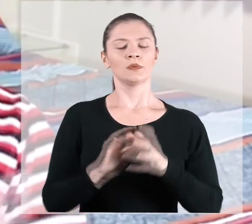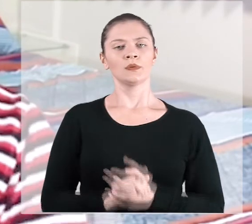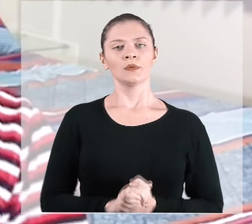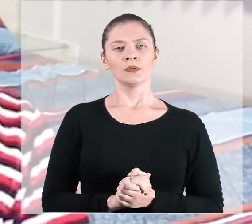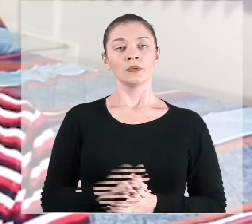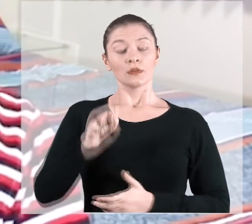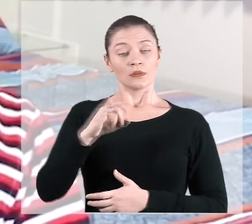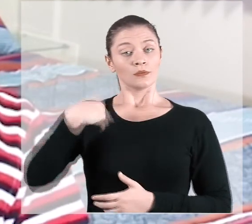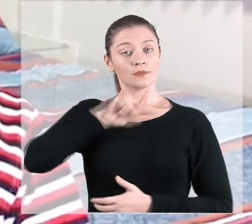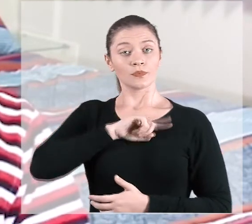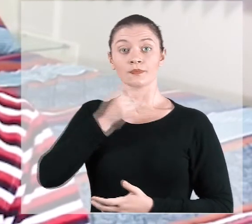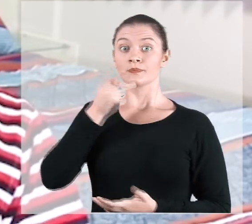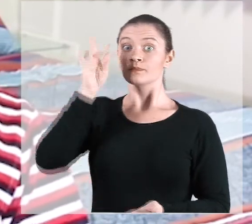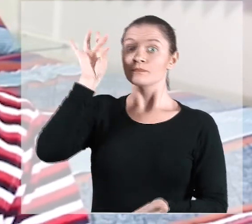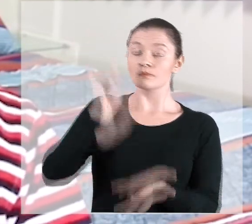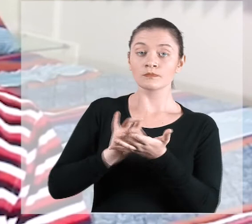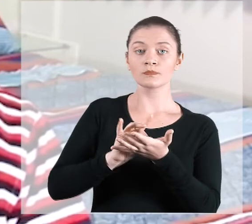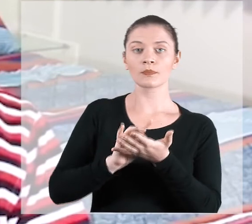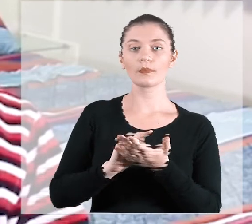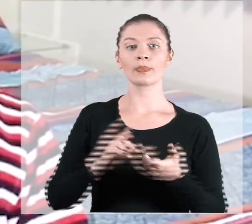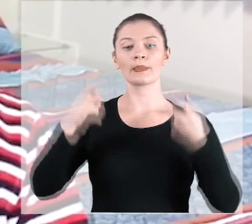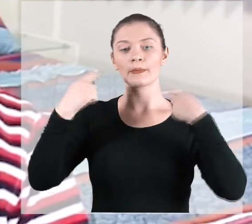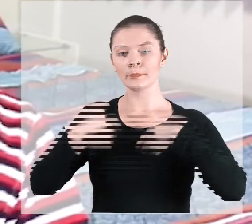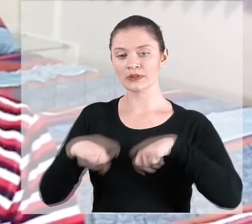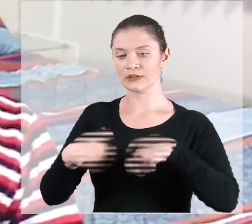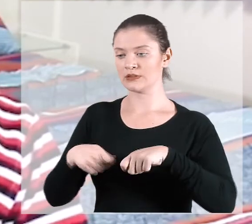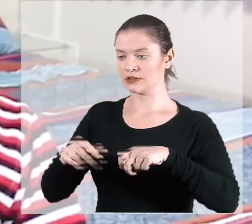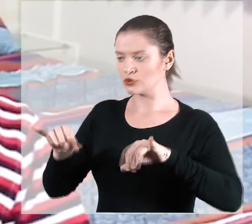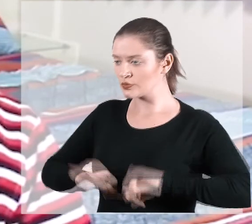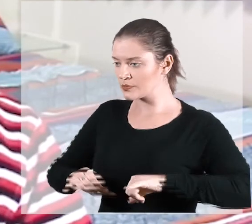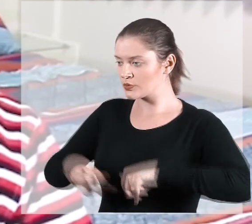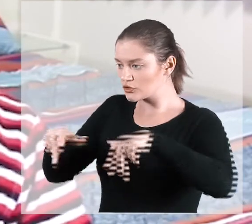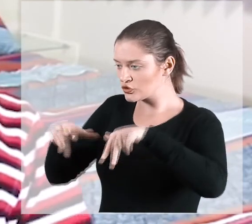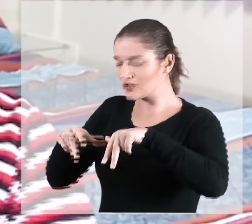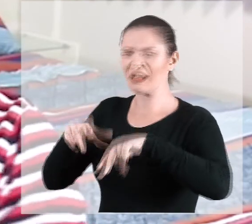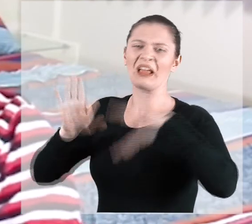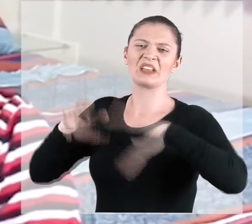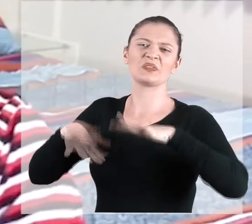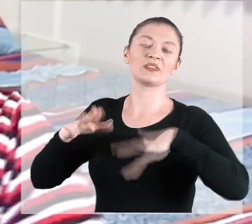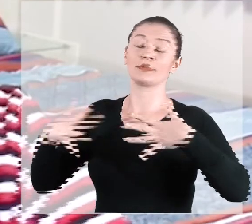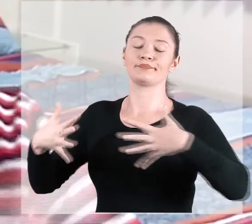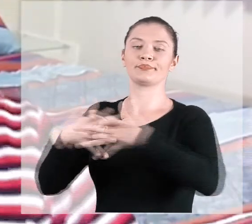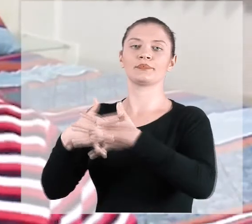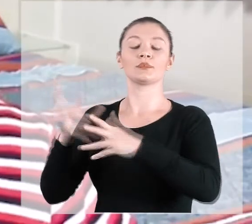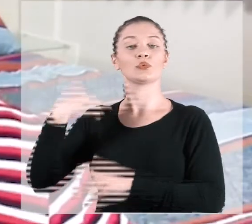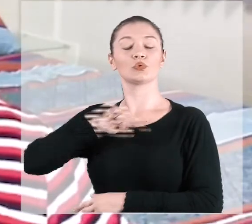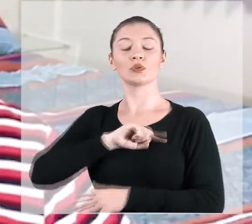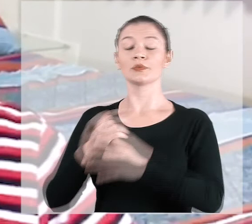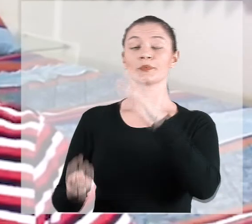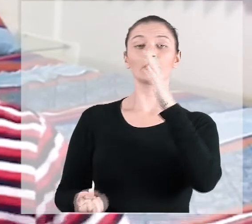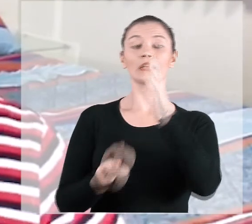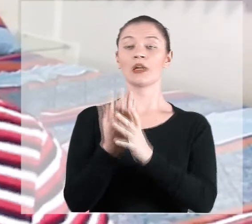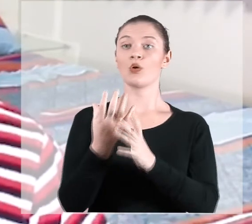gente afirmar para os adolescentes que eles têm incongruência de gênero, quando às vezes é só uma confusão, a gente vai criar